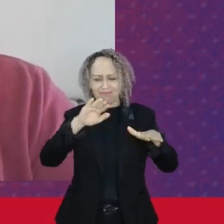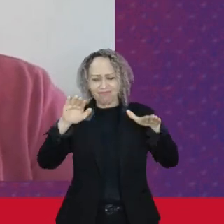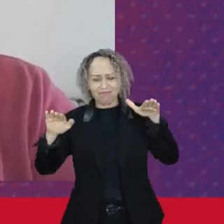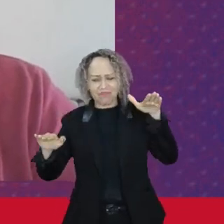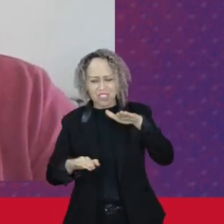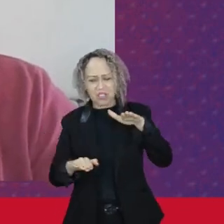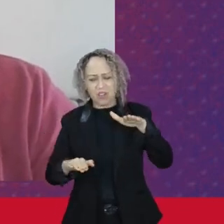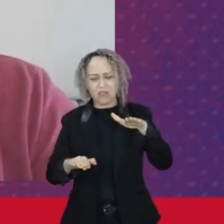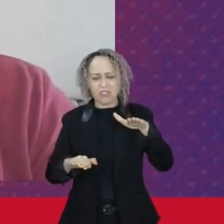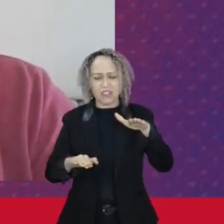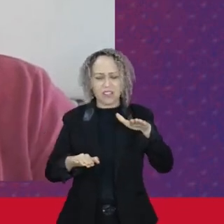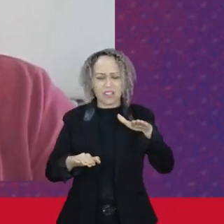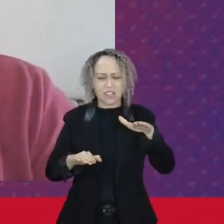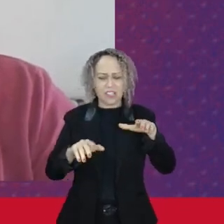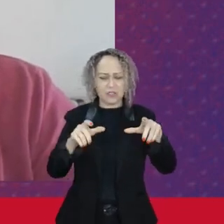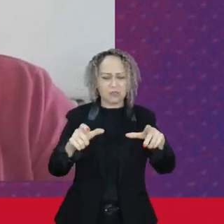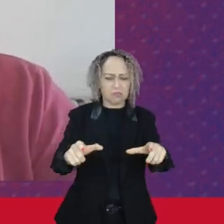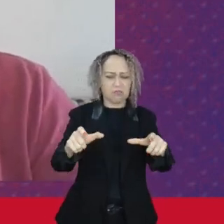desigualdades